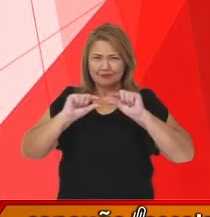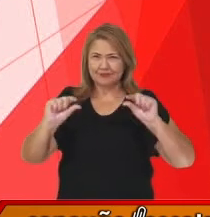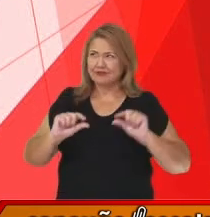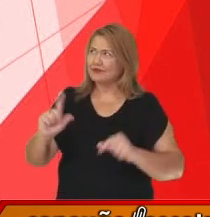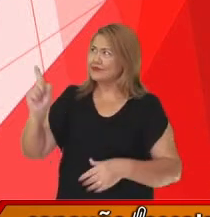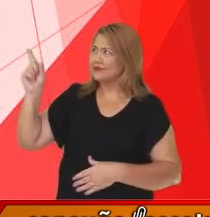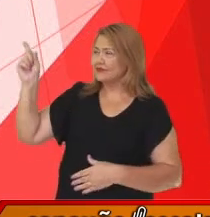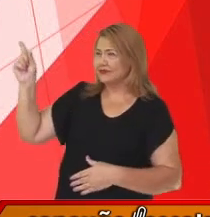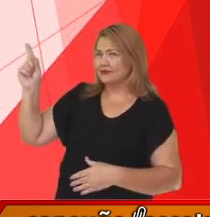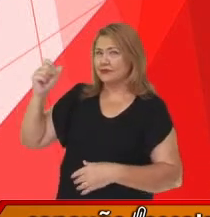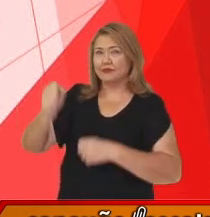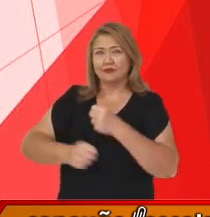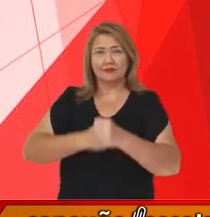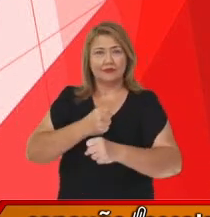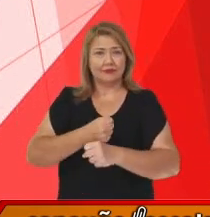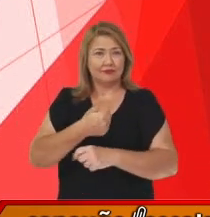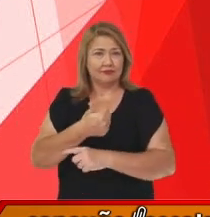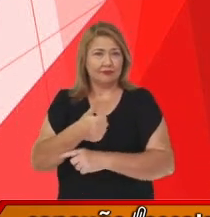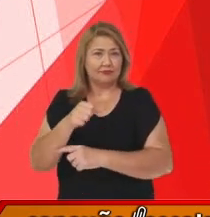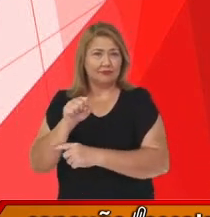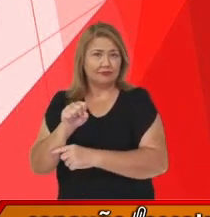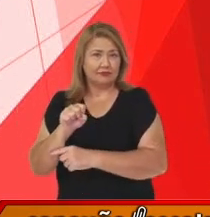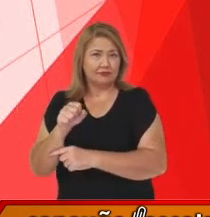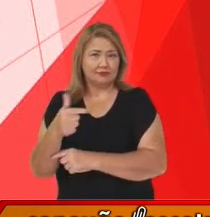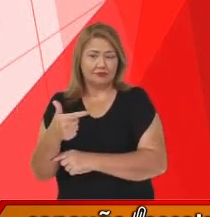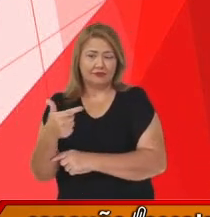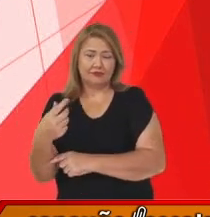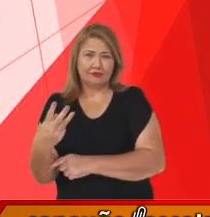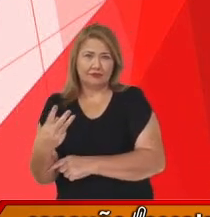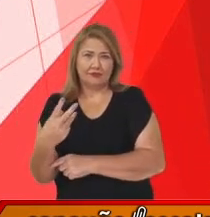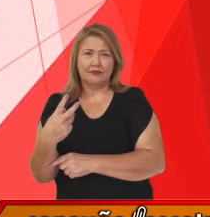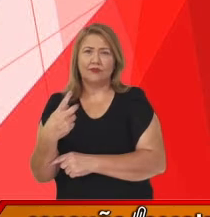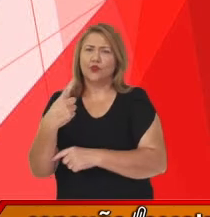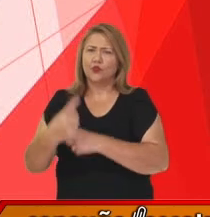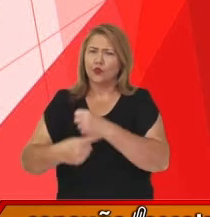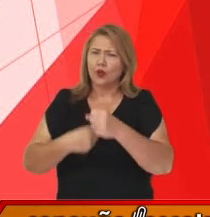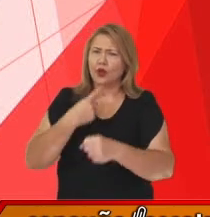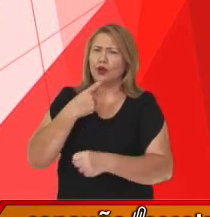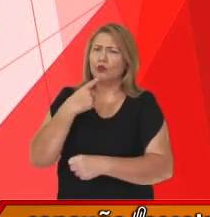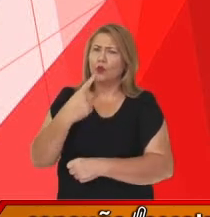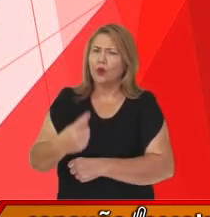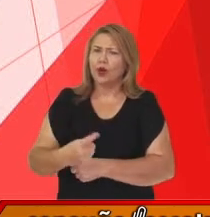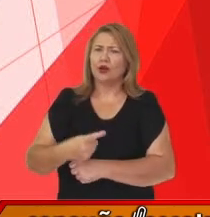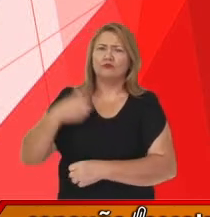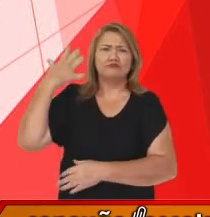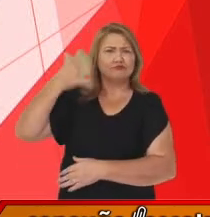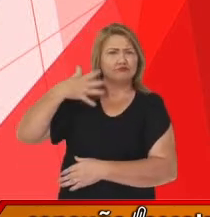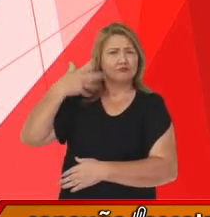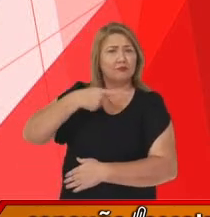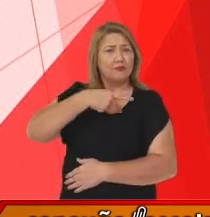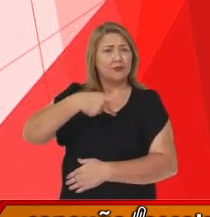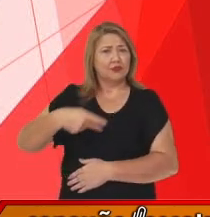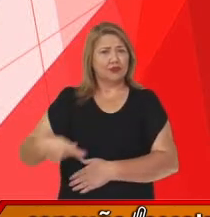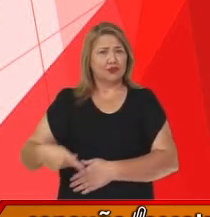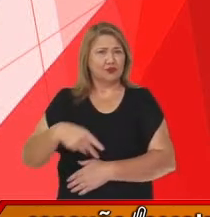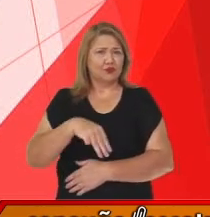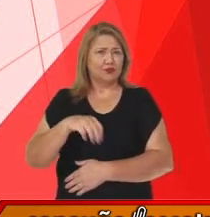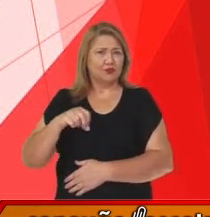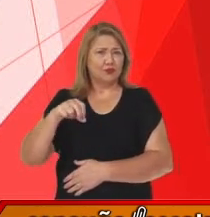em 1823, no discurso anual no Congresso dos Estados Unidos, pelo então presidente